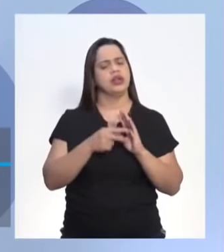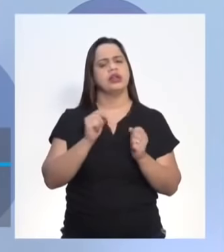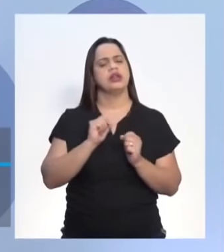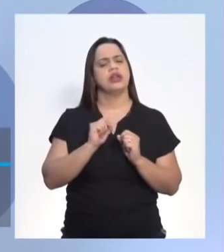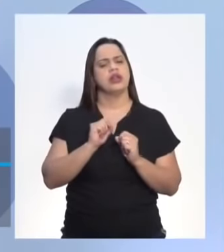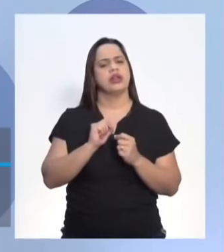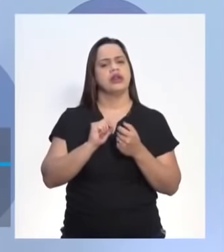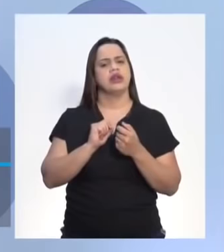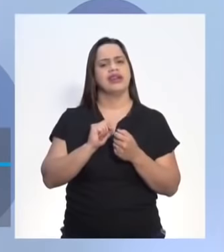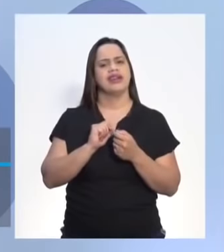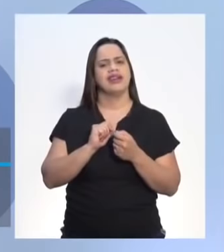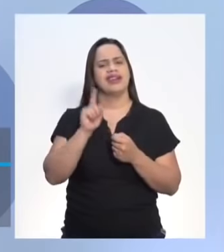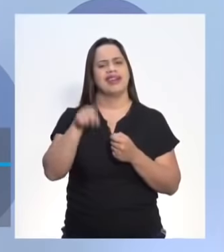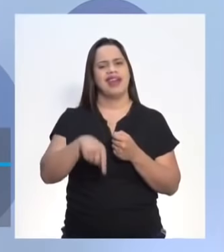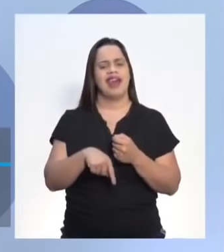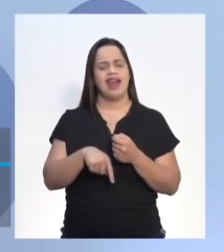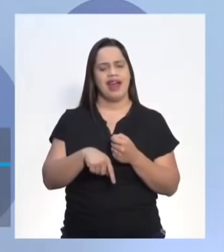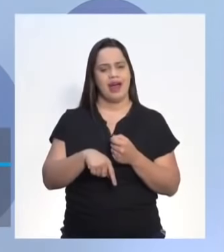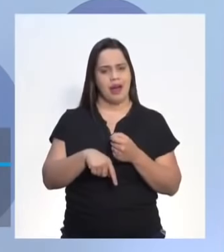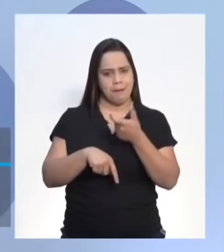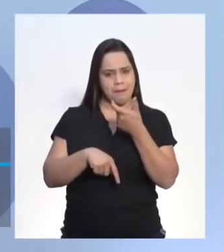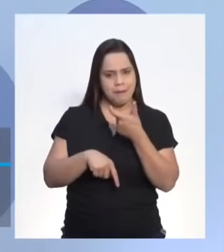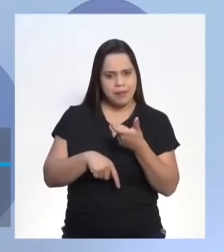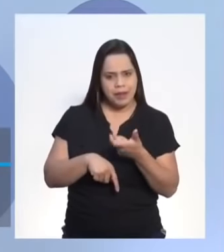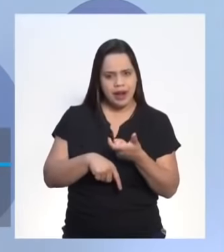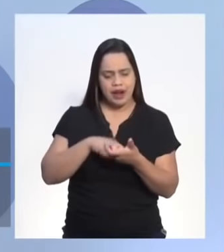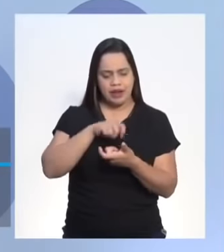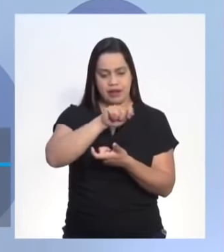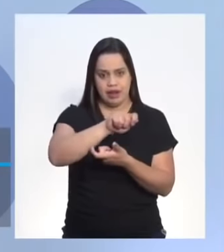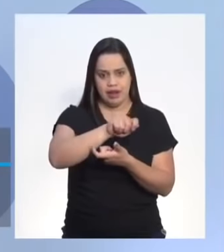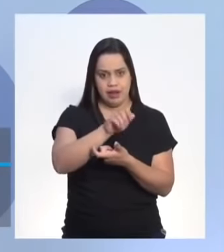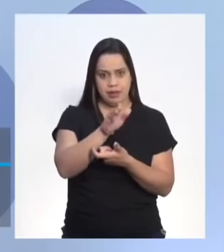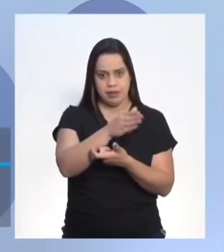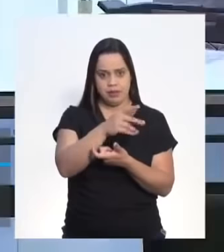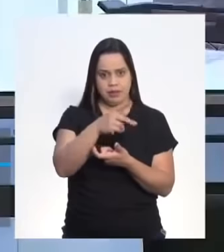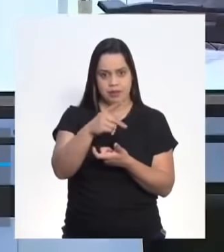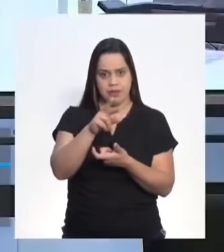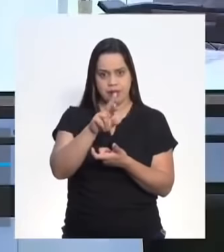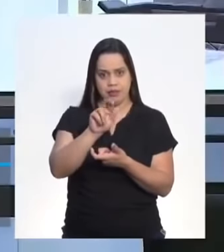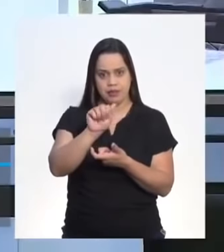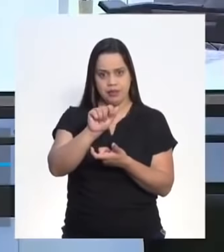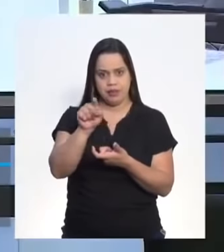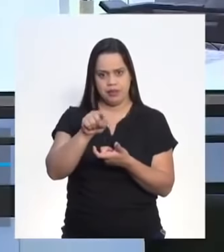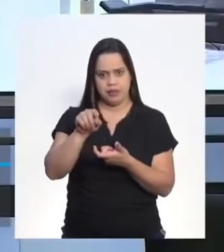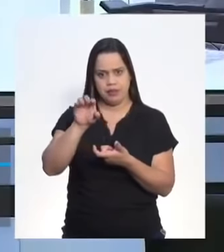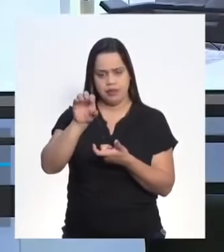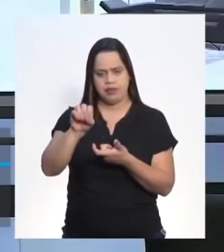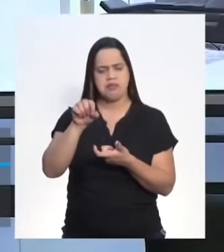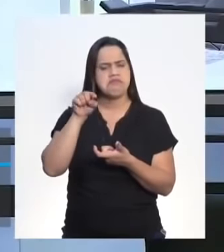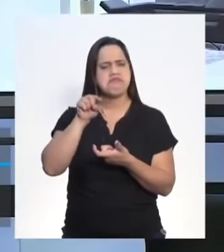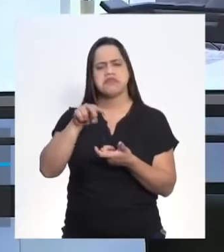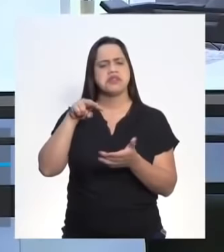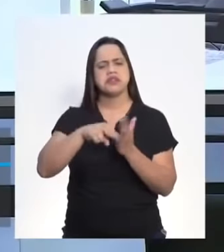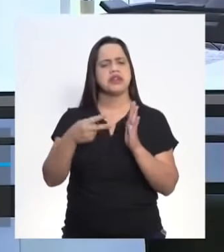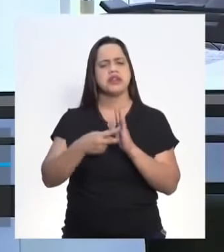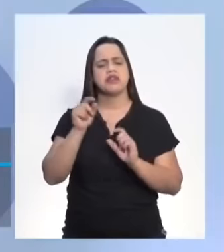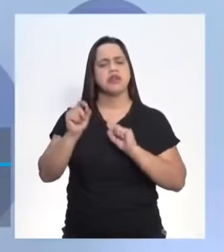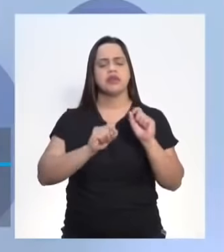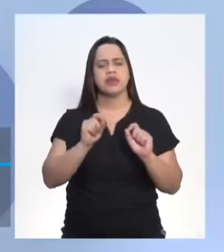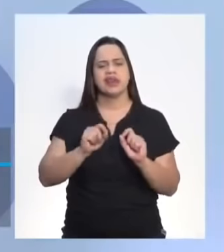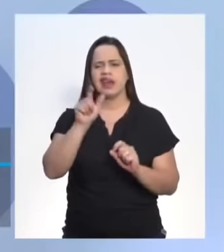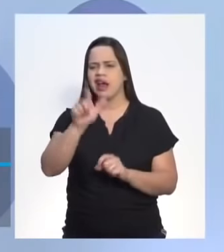né, a prazo. A prazo. É isso? Ela quer saber o que significa. A prazo. Como que chama?